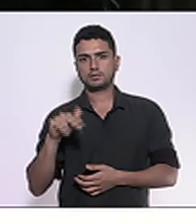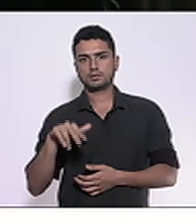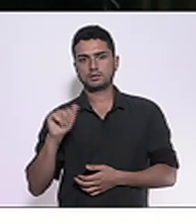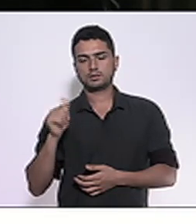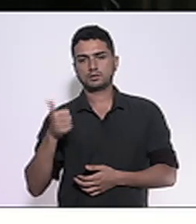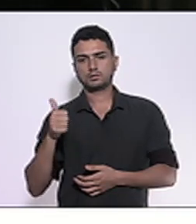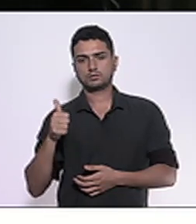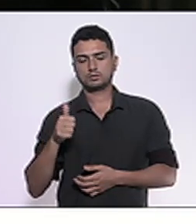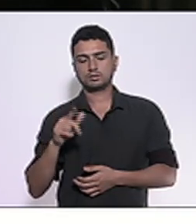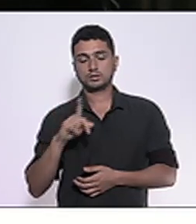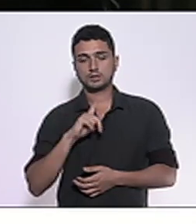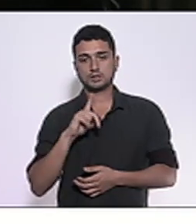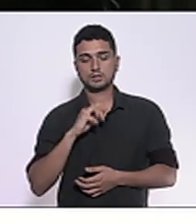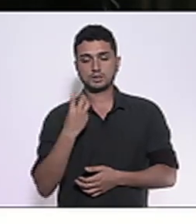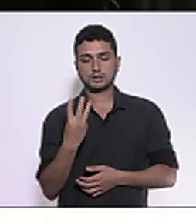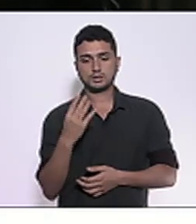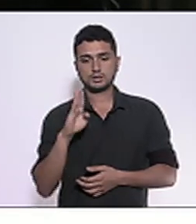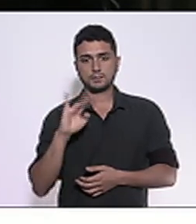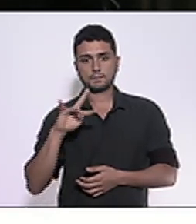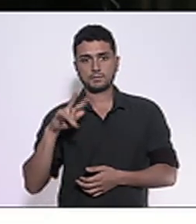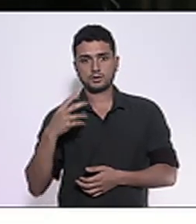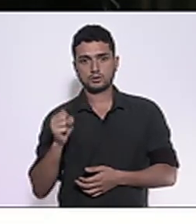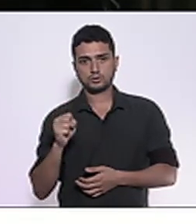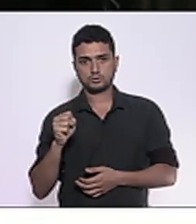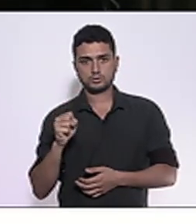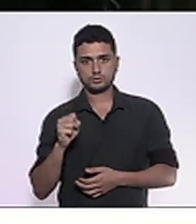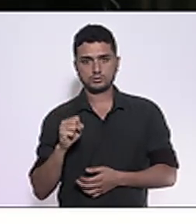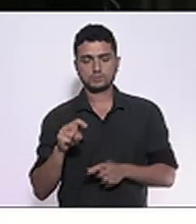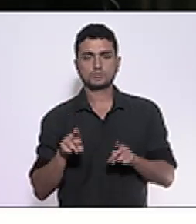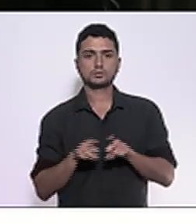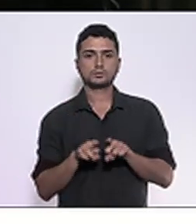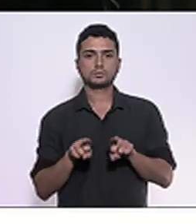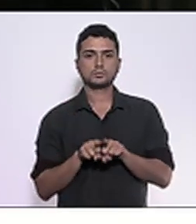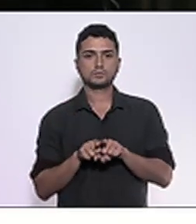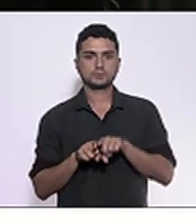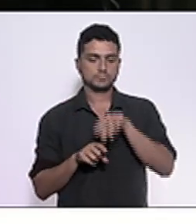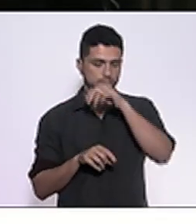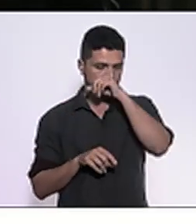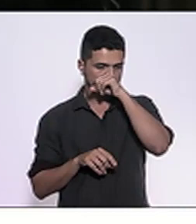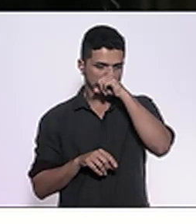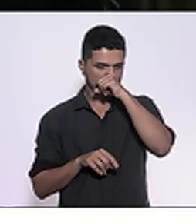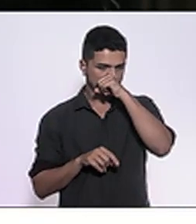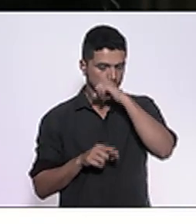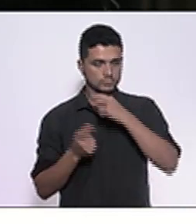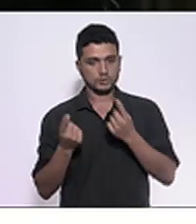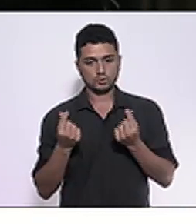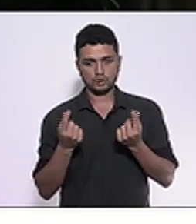Tem 3 bilhões também de dívida ativa.